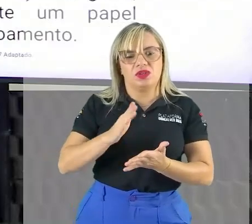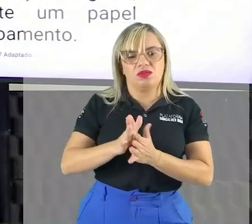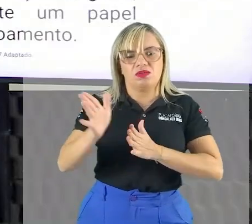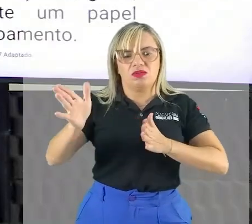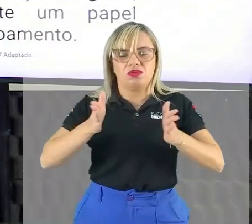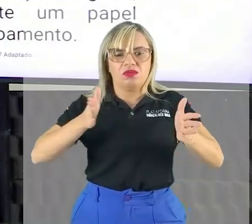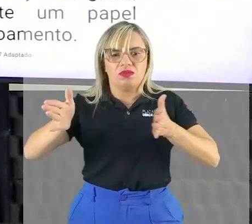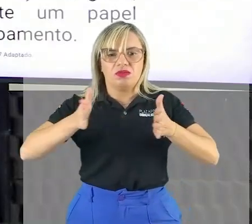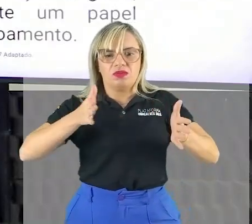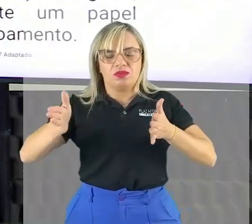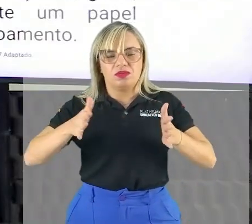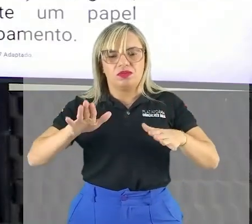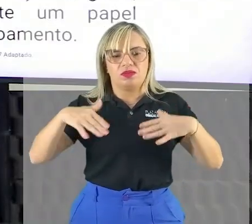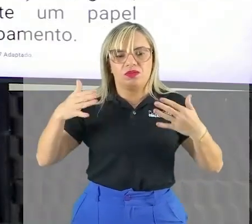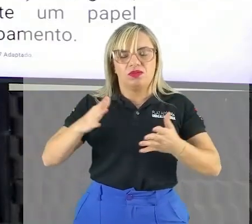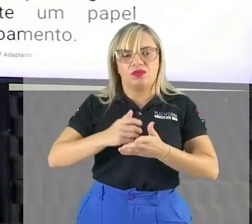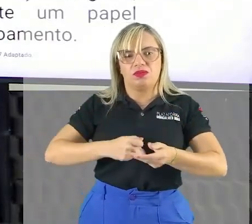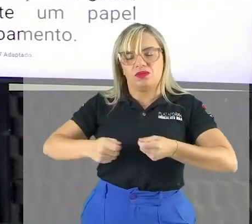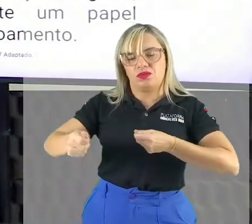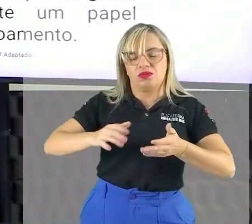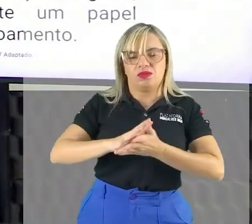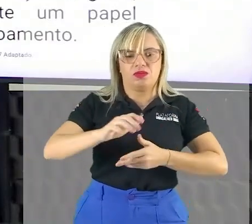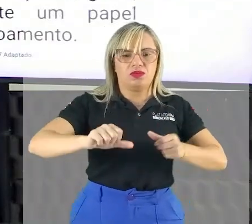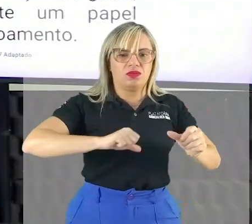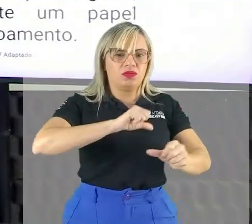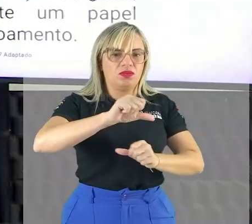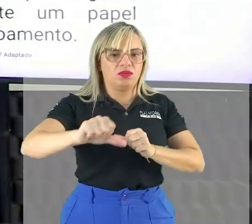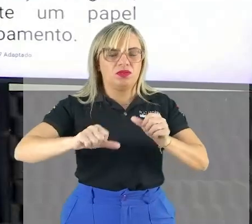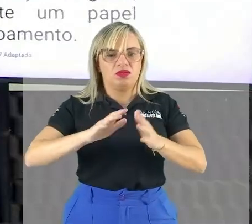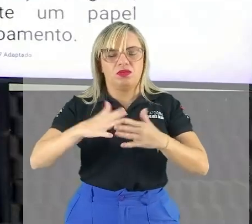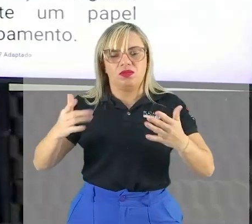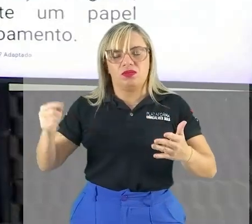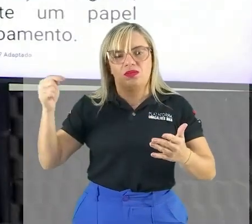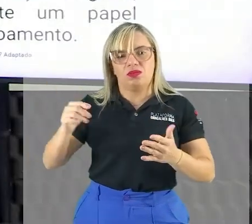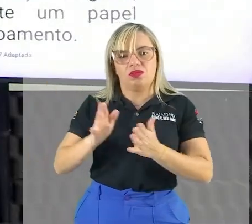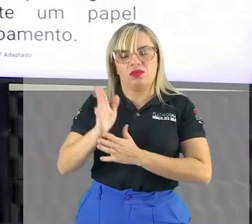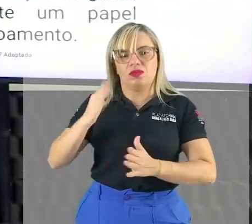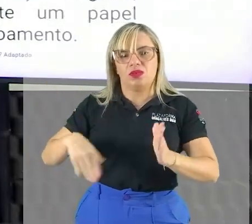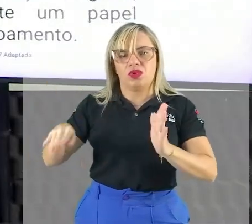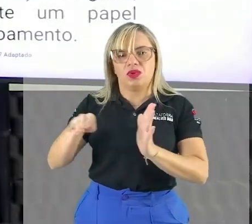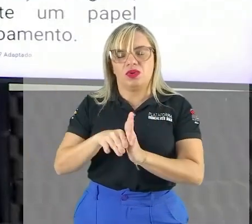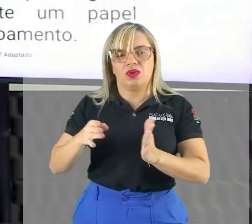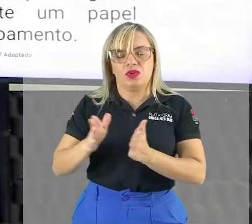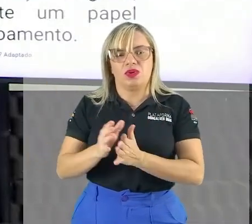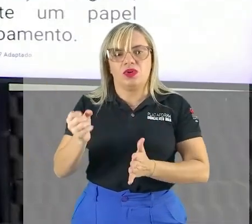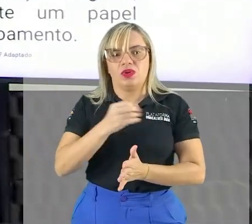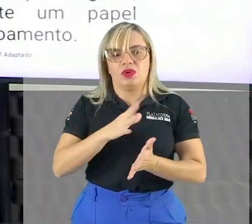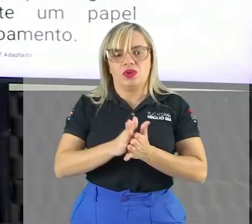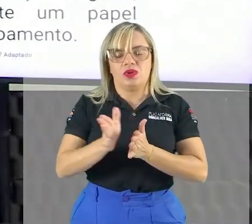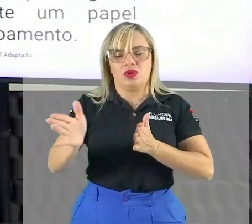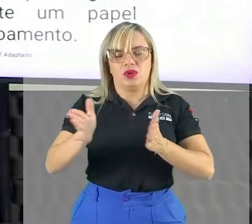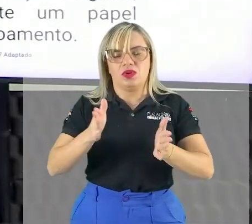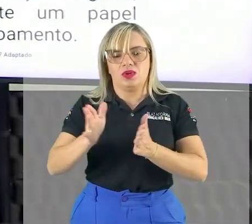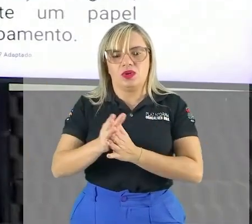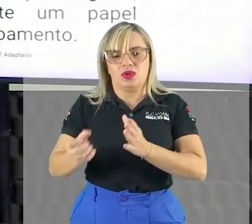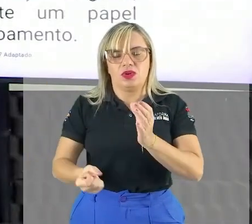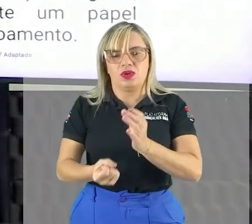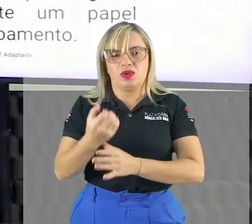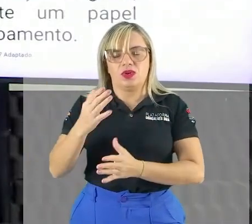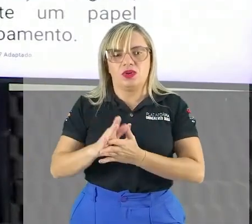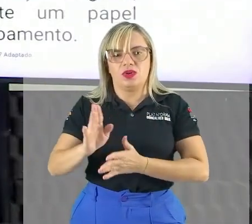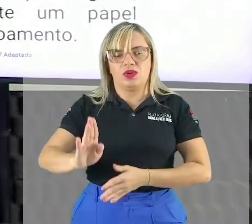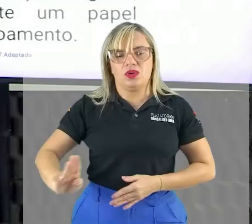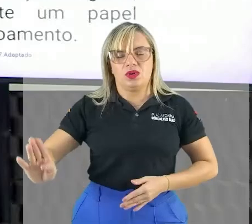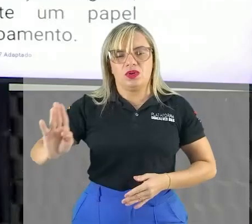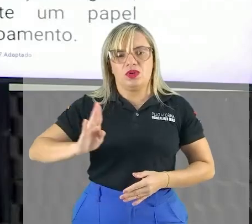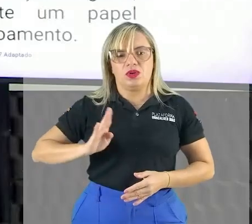período de transição, que nós vamos depois chegar num novo período, que é aí o aparecimento da burguesia e, enfim, também